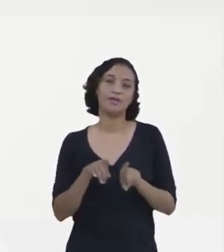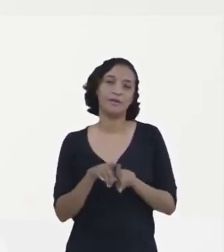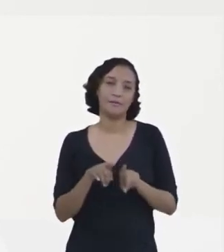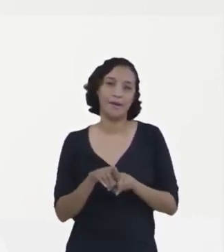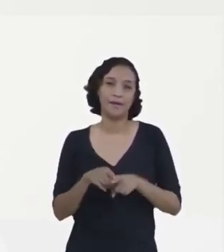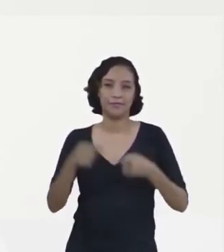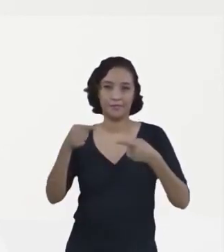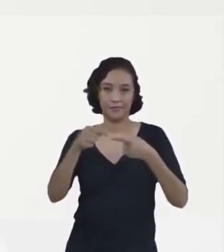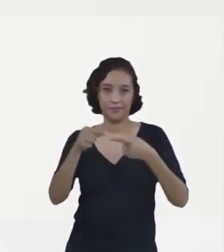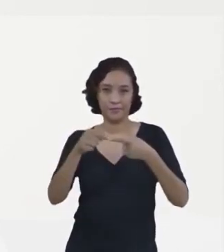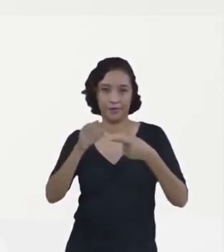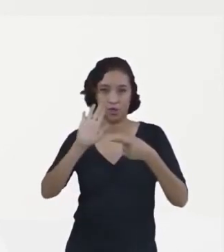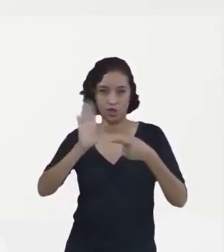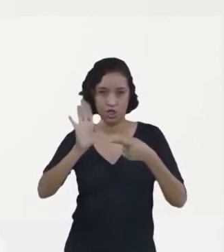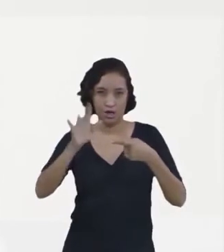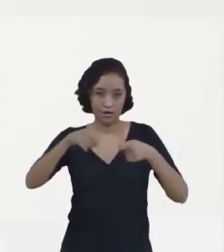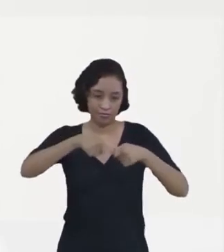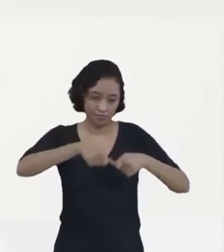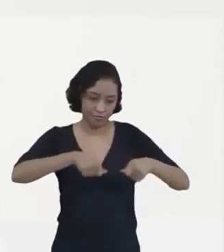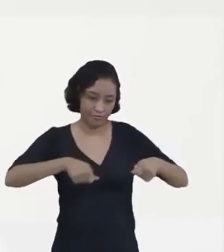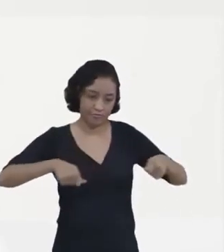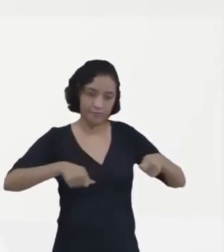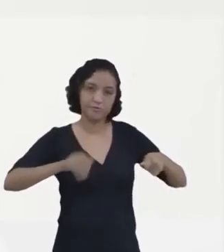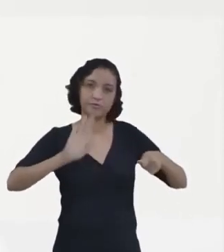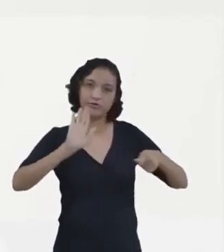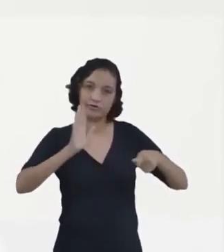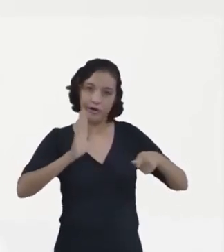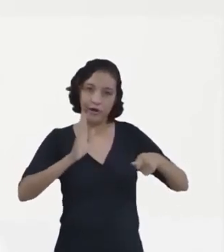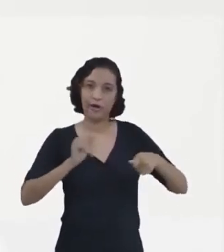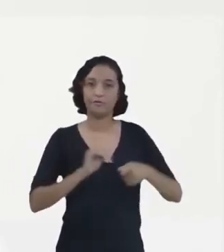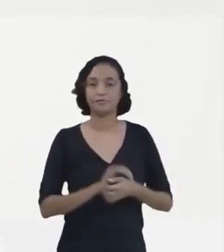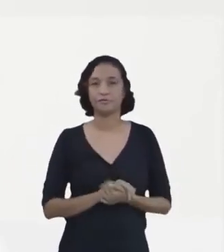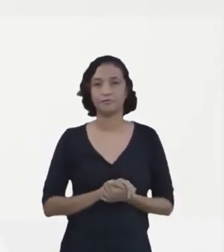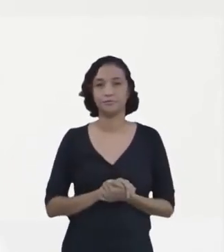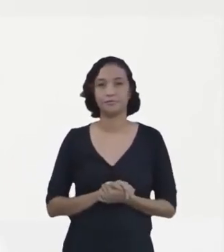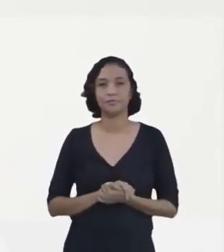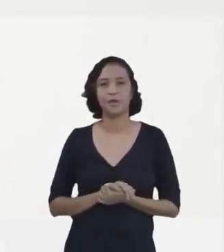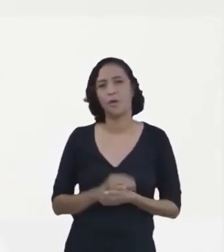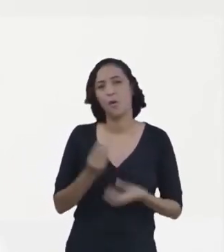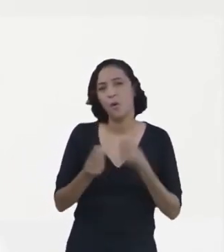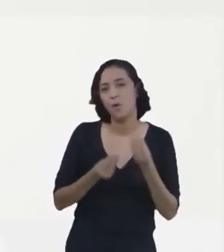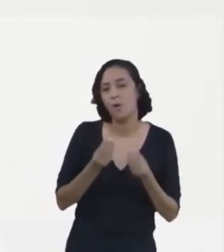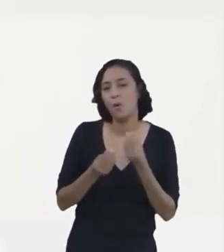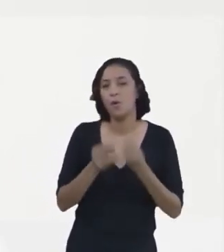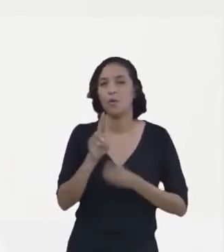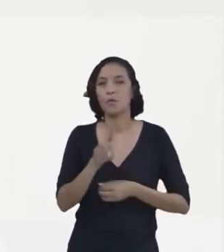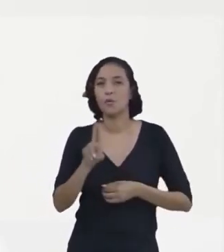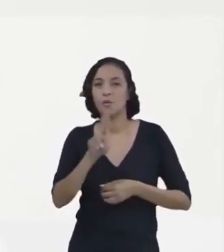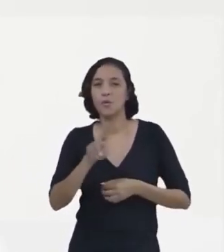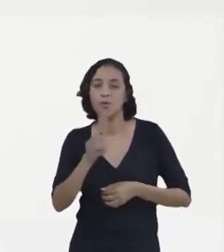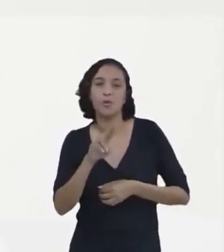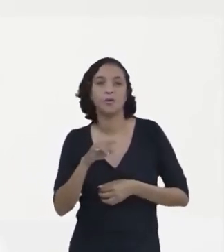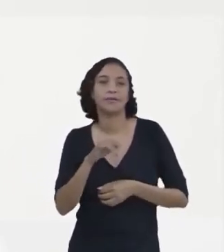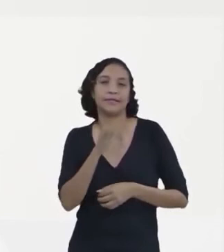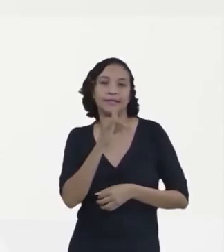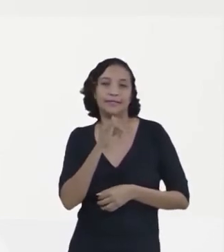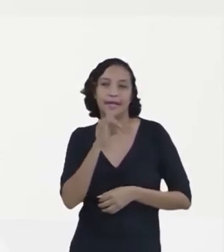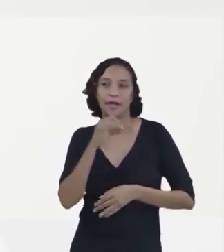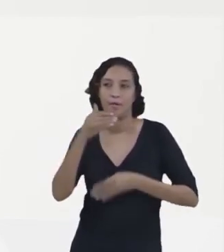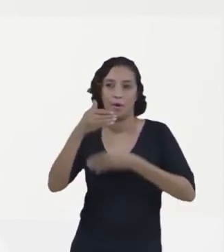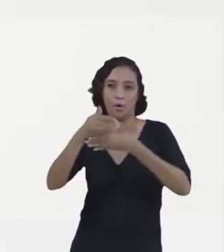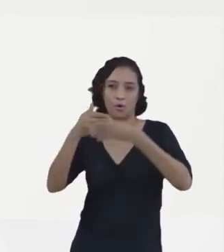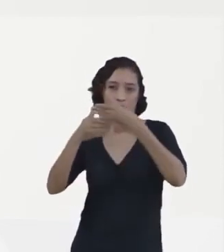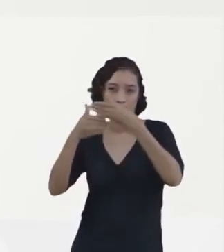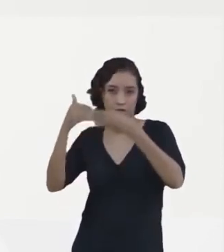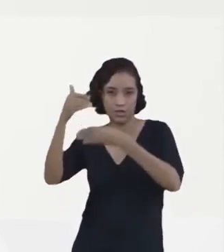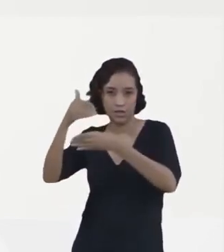que agora nós estamos observando como se utiliza a trena, né, numa construção de